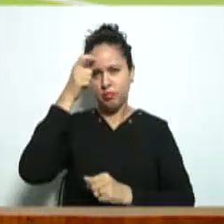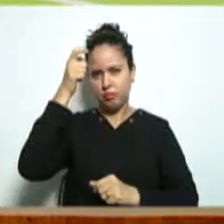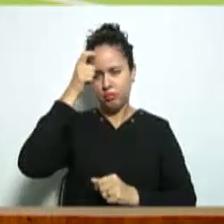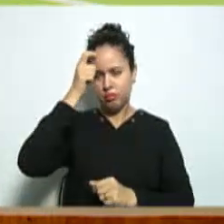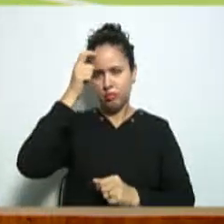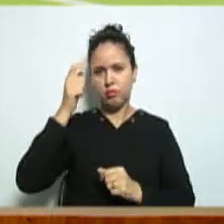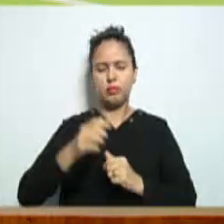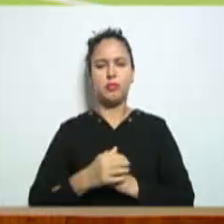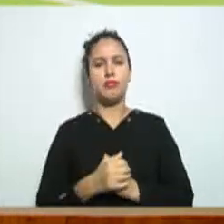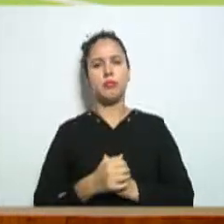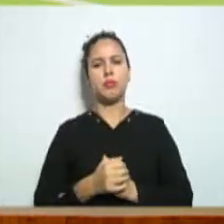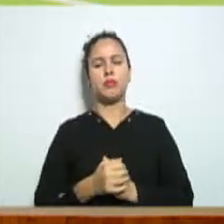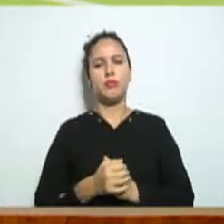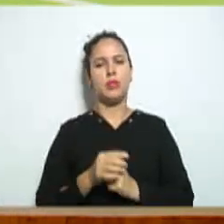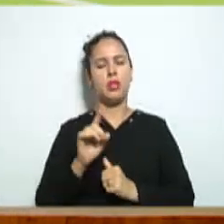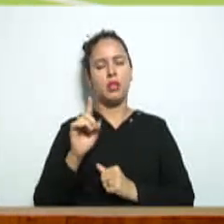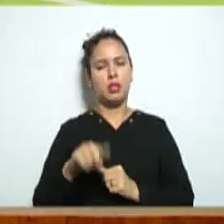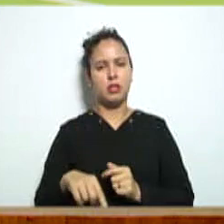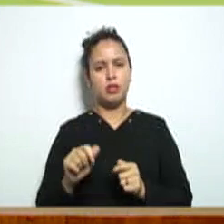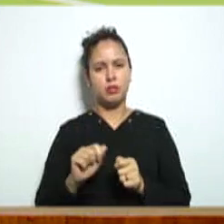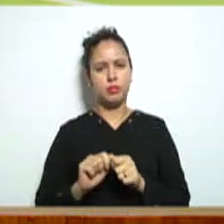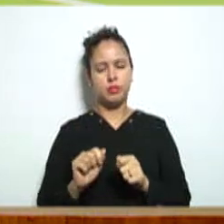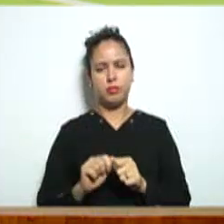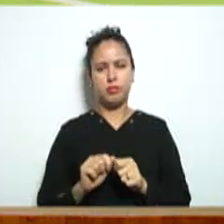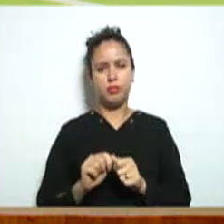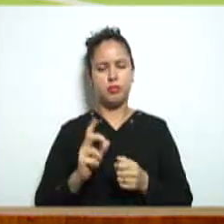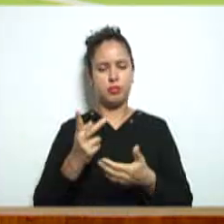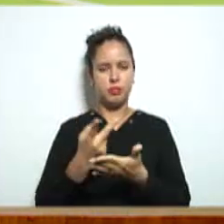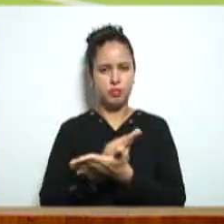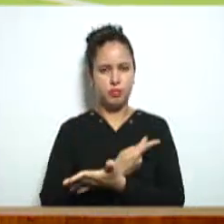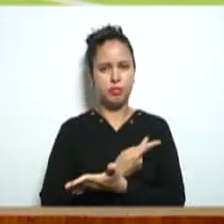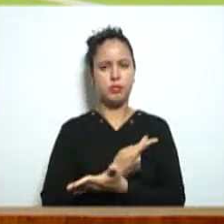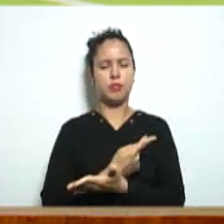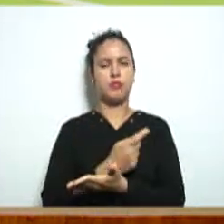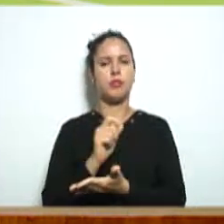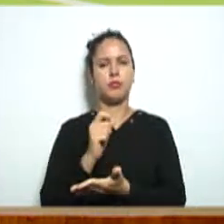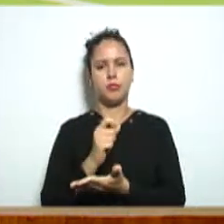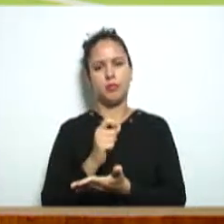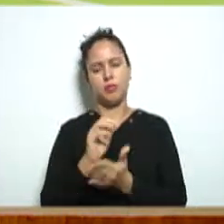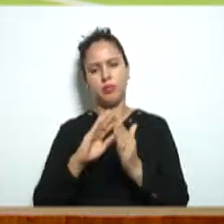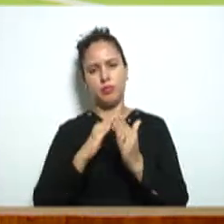intelectualmente. Isso é o que vai fazer com que surja o que a gente chama